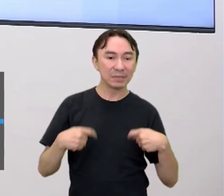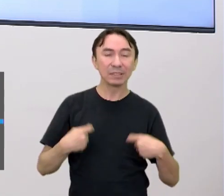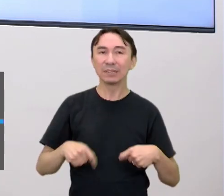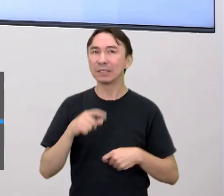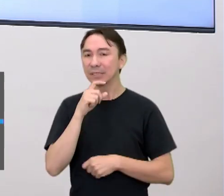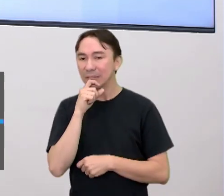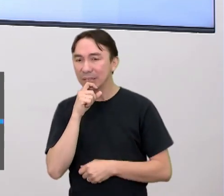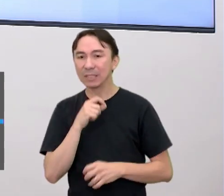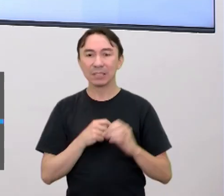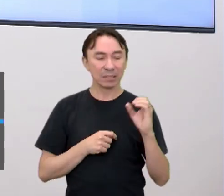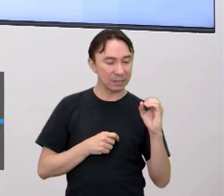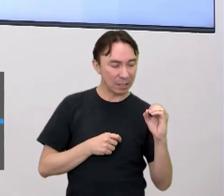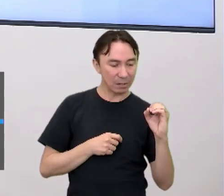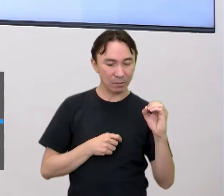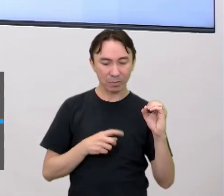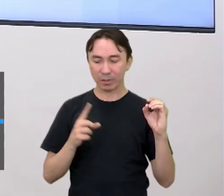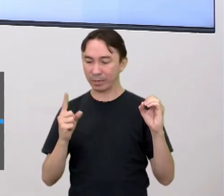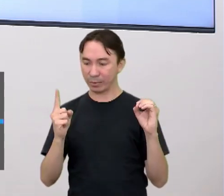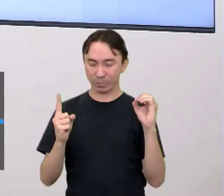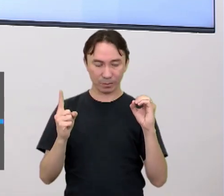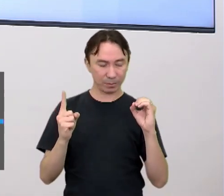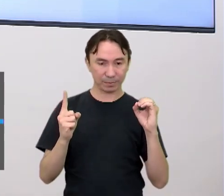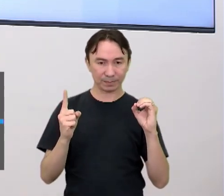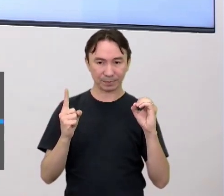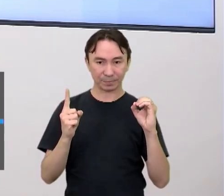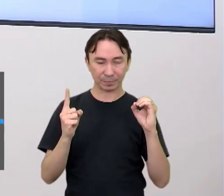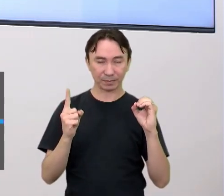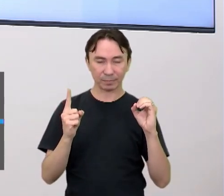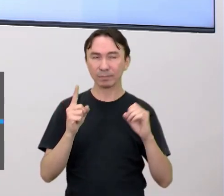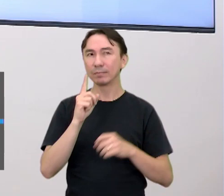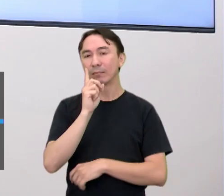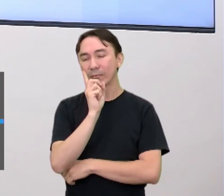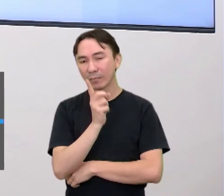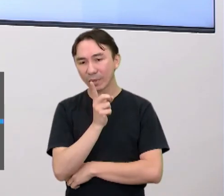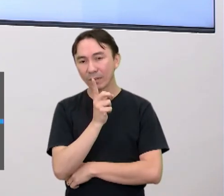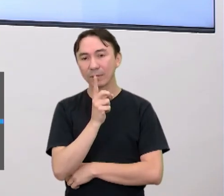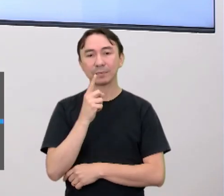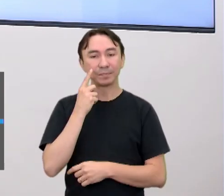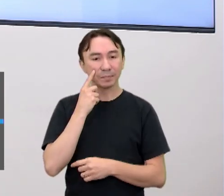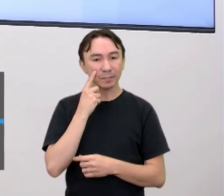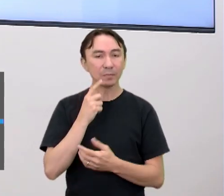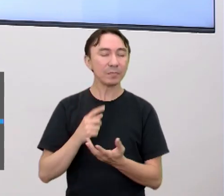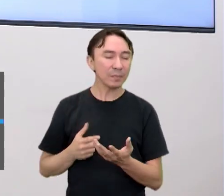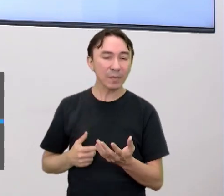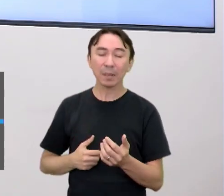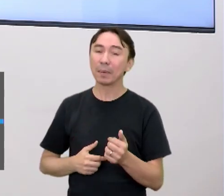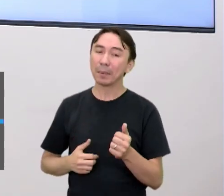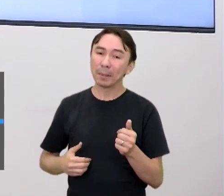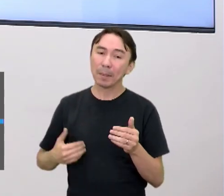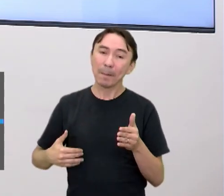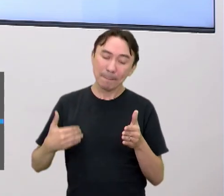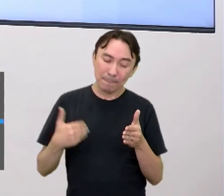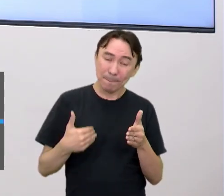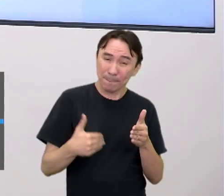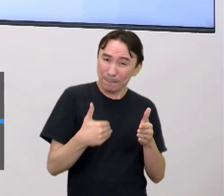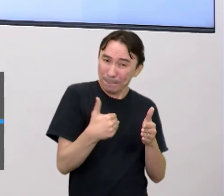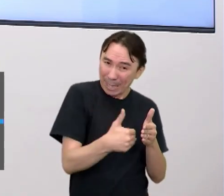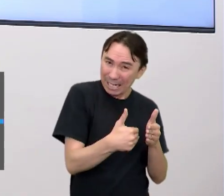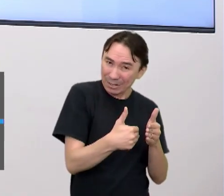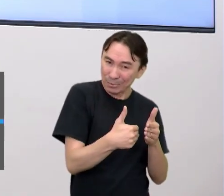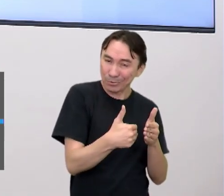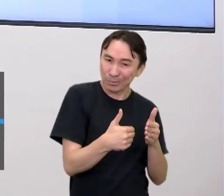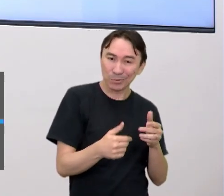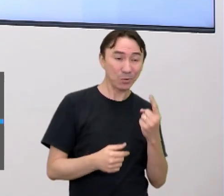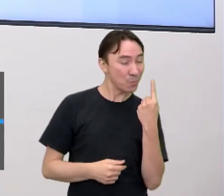que ele esteja em 0 e 1. Ou seja, qual que é a ideia? Quanto mais próximo de 1, melhor vai ser o índice. Por quê?